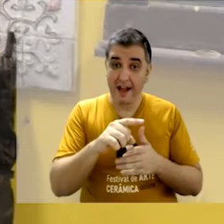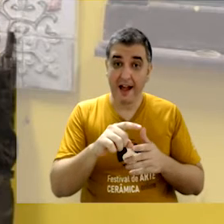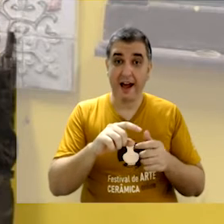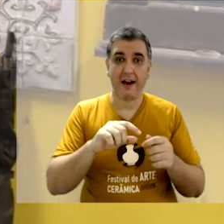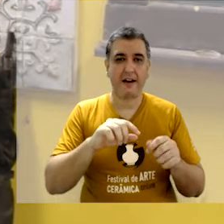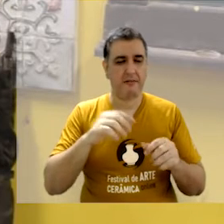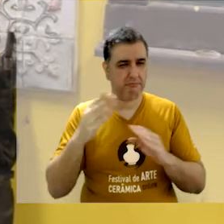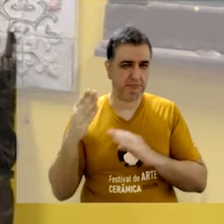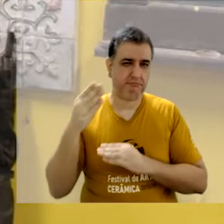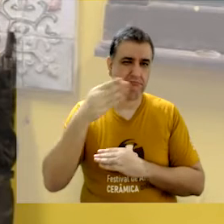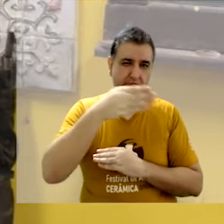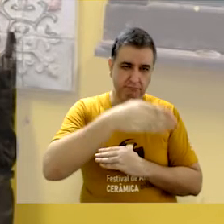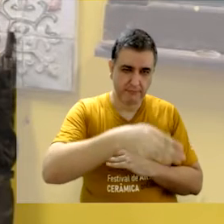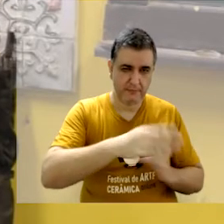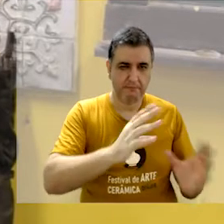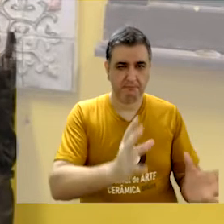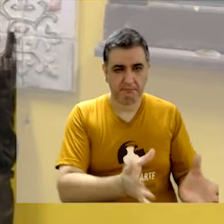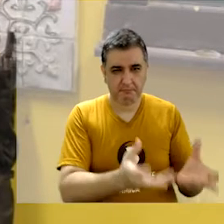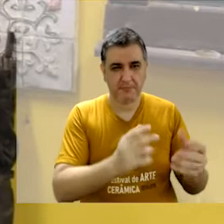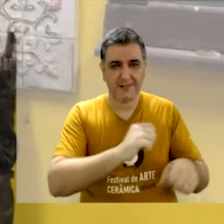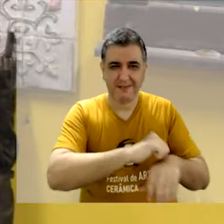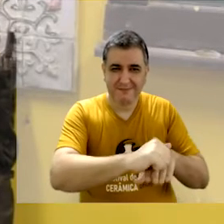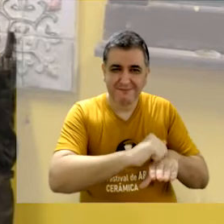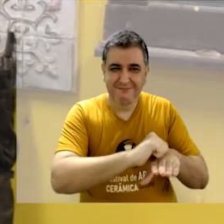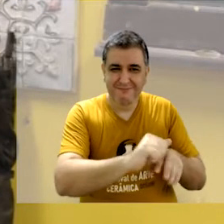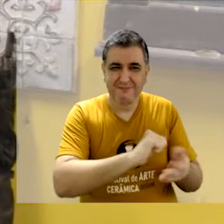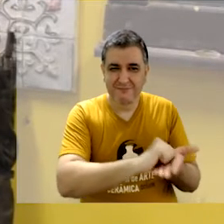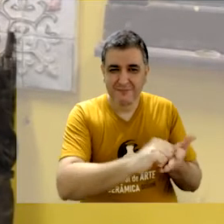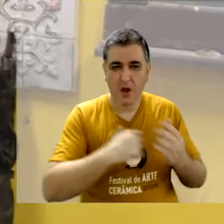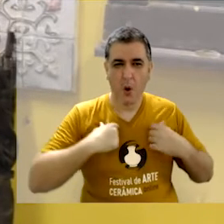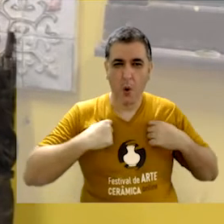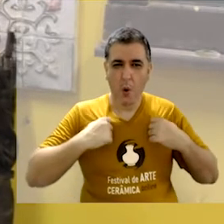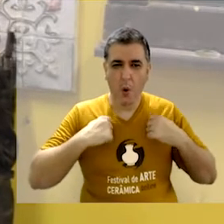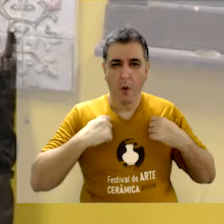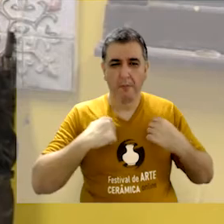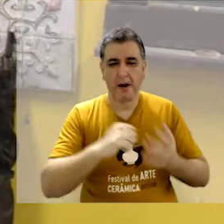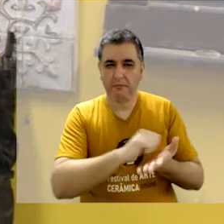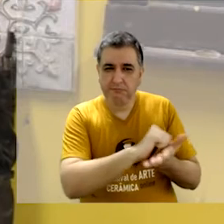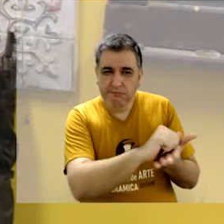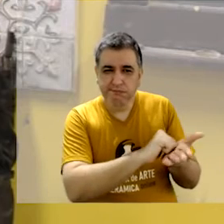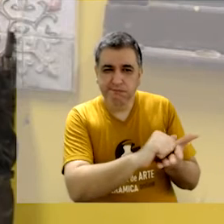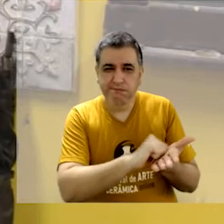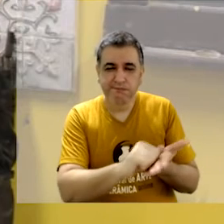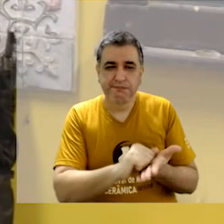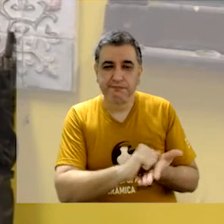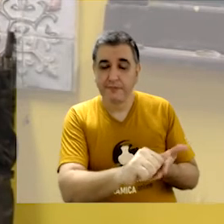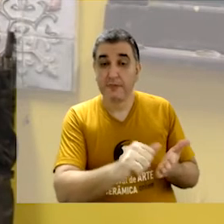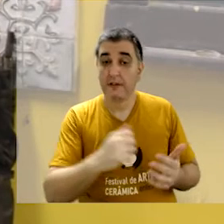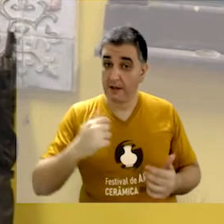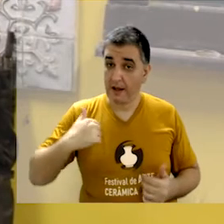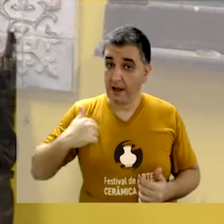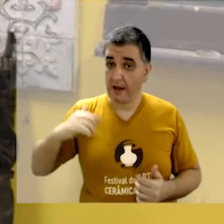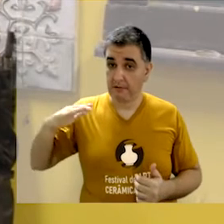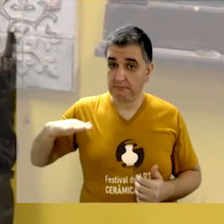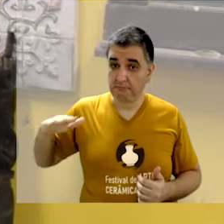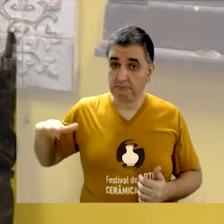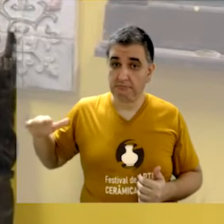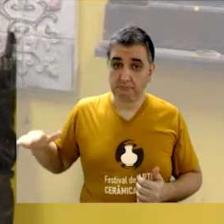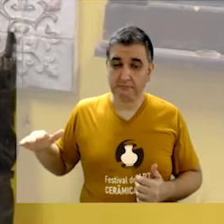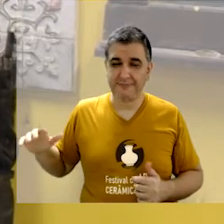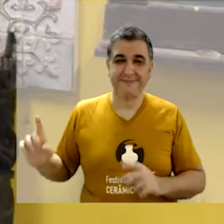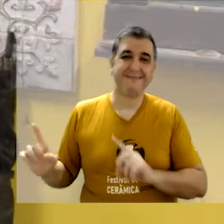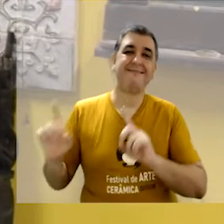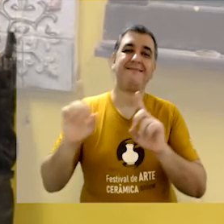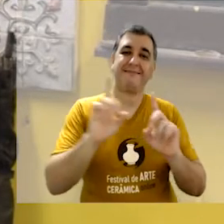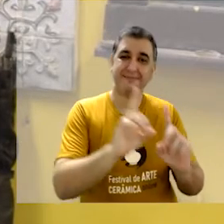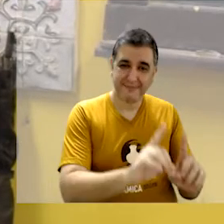roupa e eu acompanhava, né? Alguns meninos acompanhavam e a gente ficava brincando com argila. Então quando